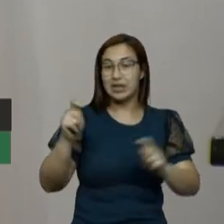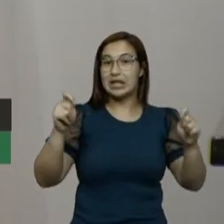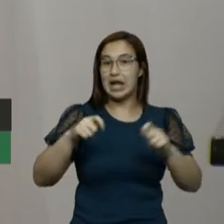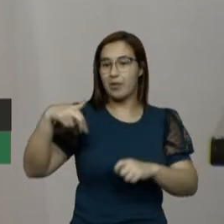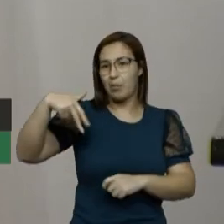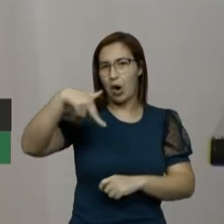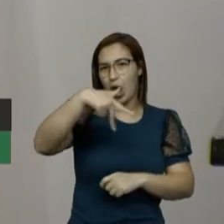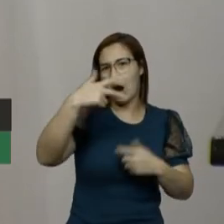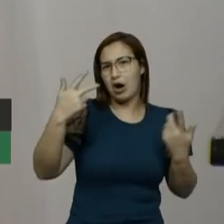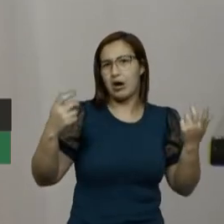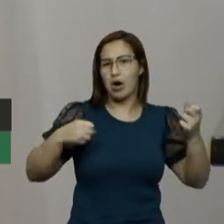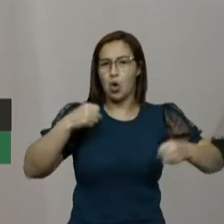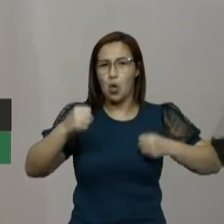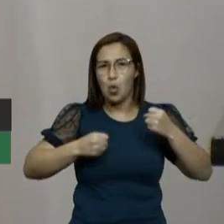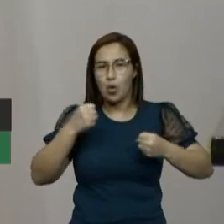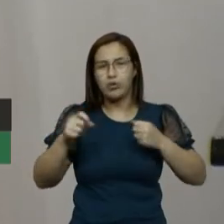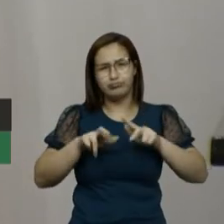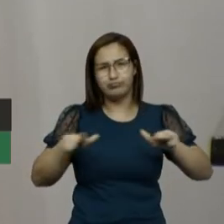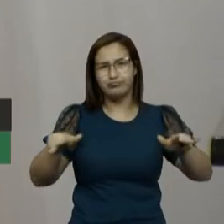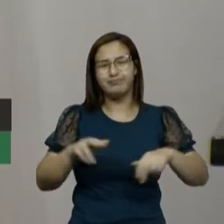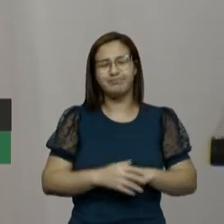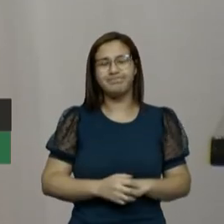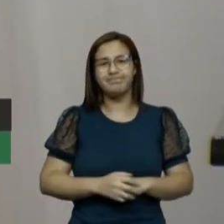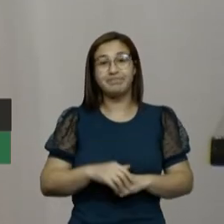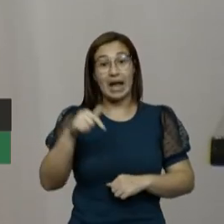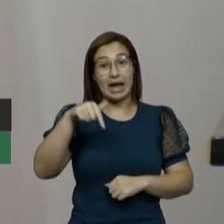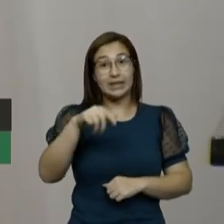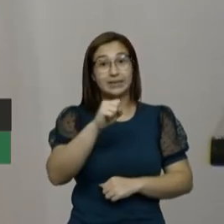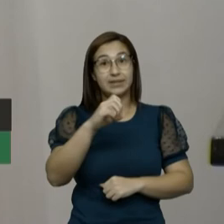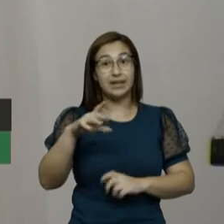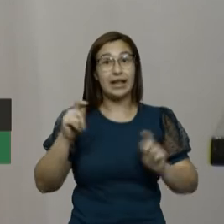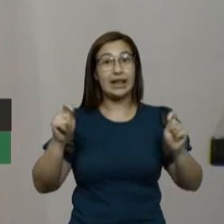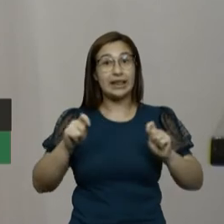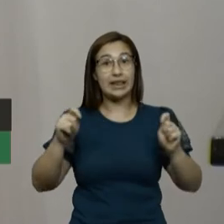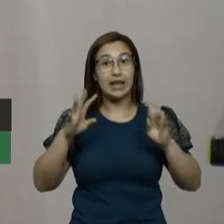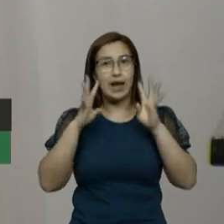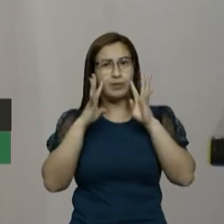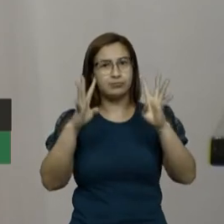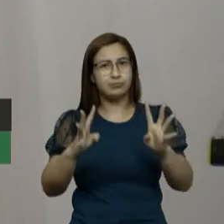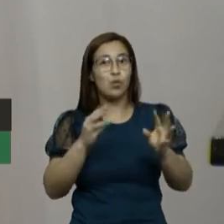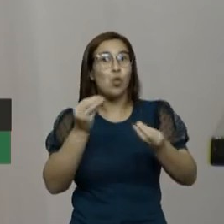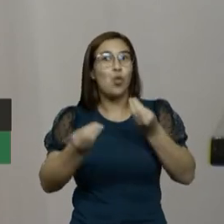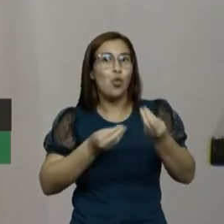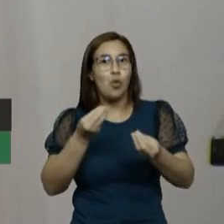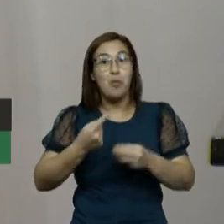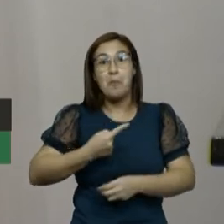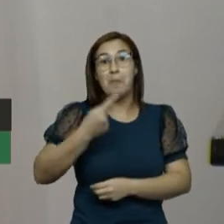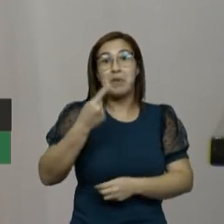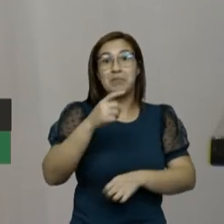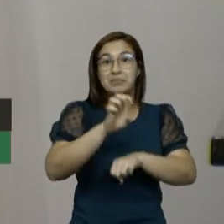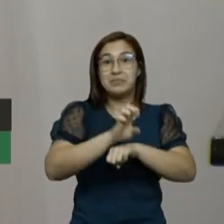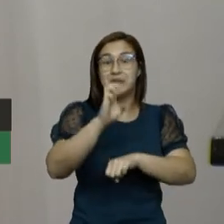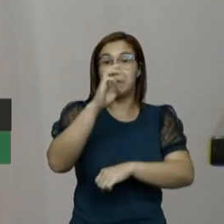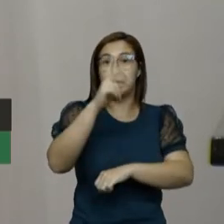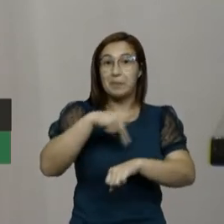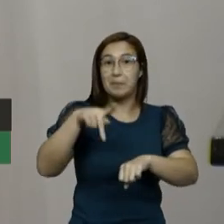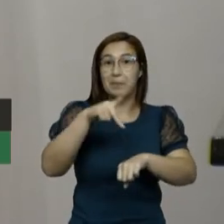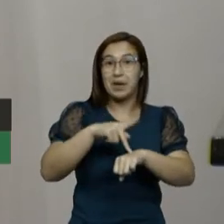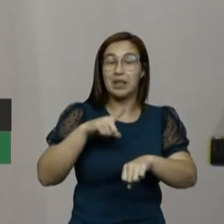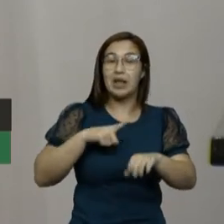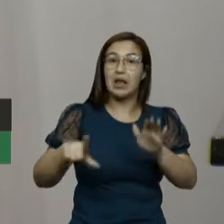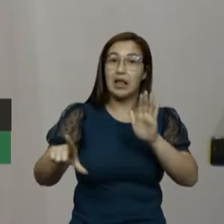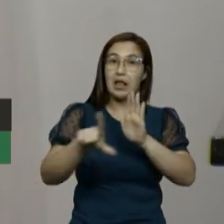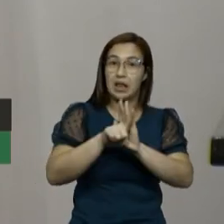mundo. Mas nós, em Santa Catarina, podemos sim dar um exemplo. Nós temos aí, nós somos o primeiro estado do país a ter uma lei aprovada por